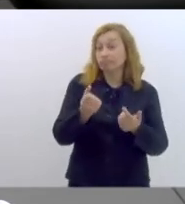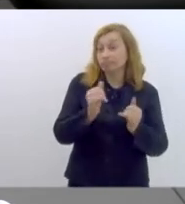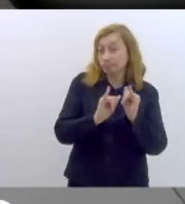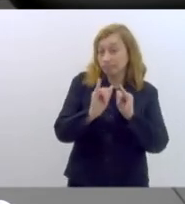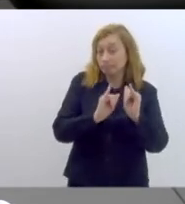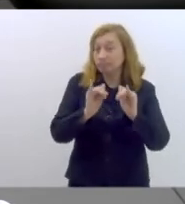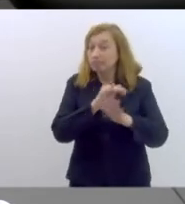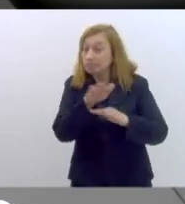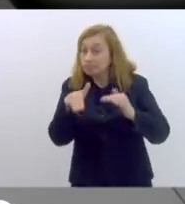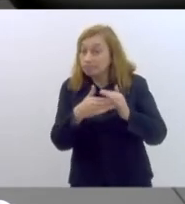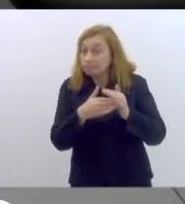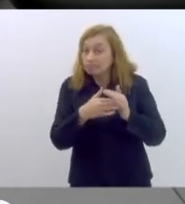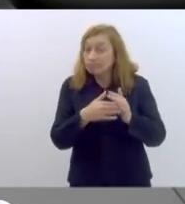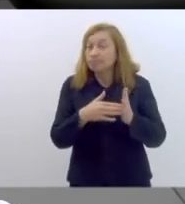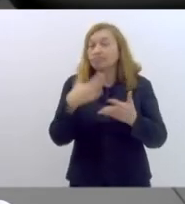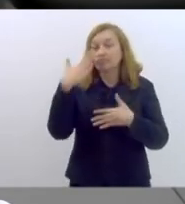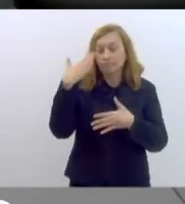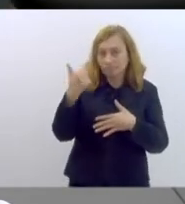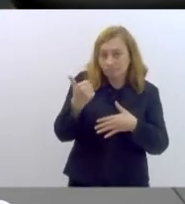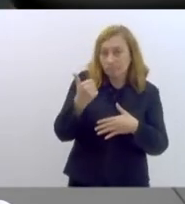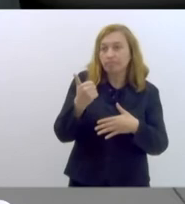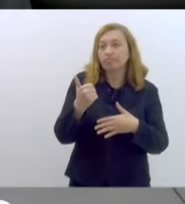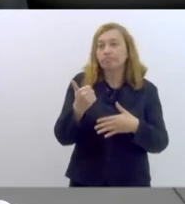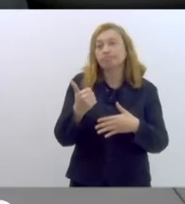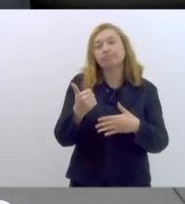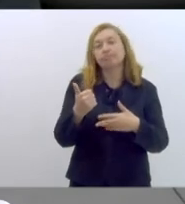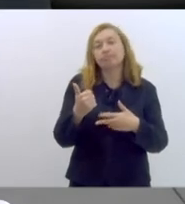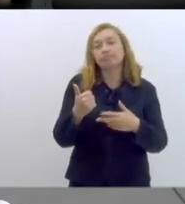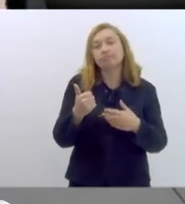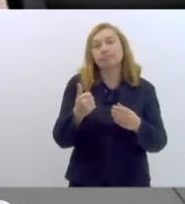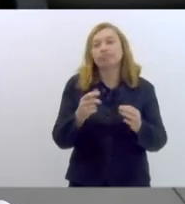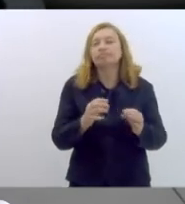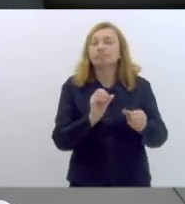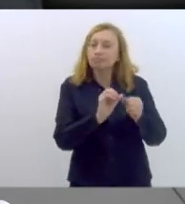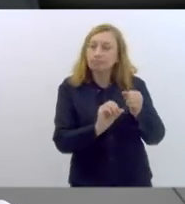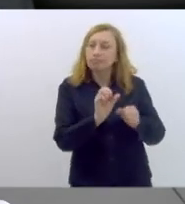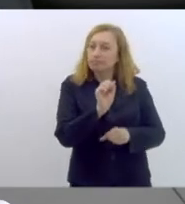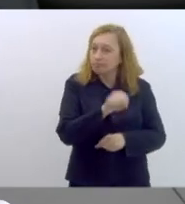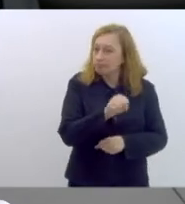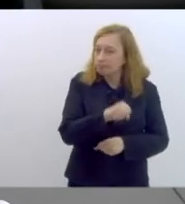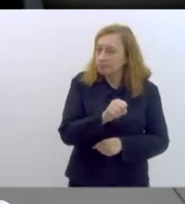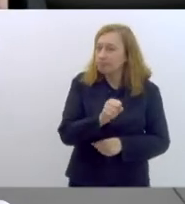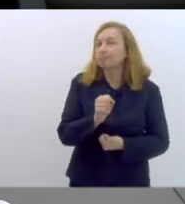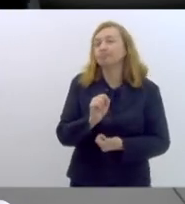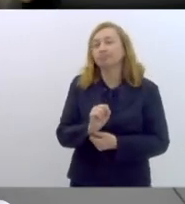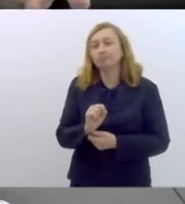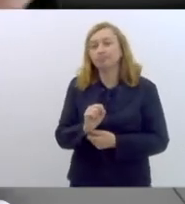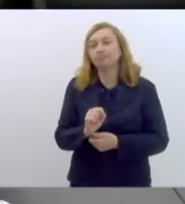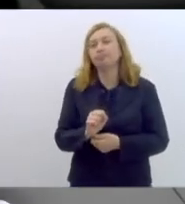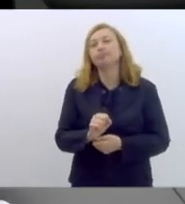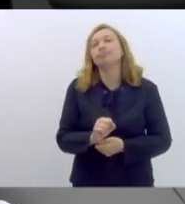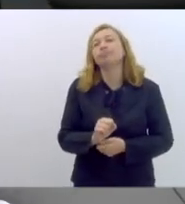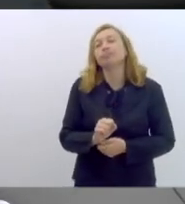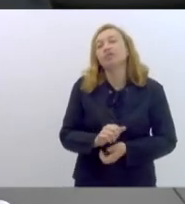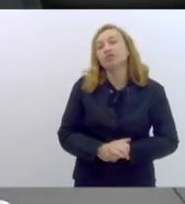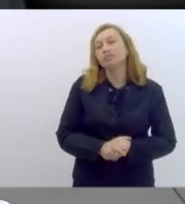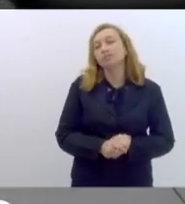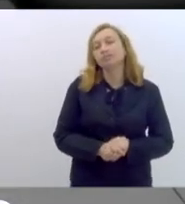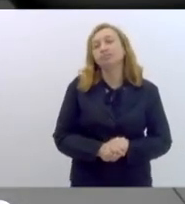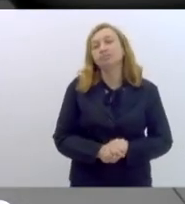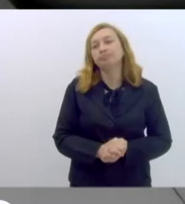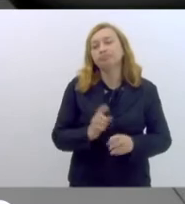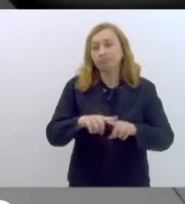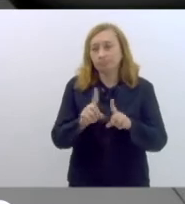todas, sabemos como elas estão sendo feitas, evidentemente, se atendo aos parâmetros possíveis hoje, mas